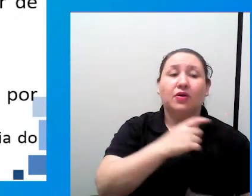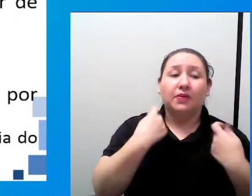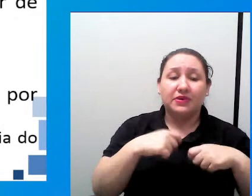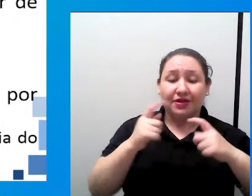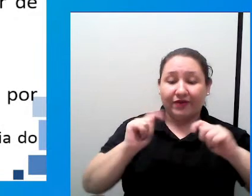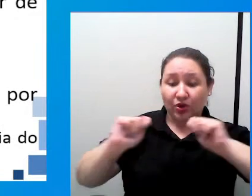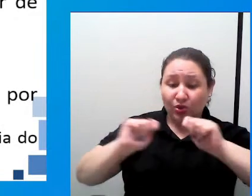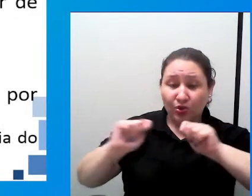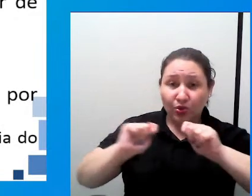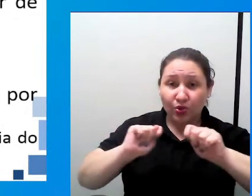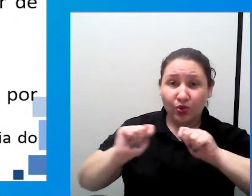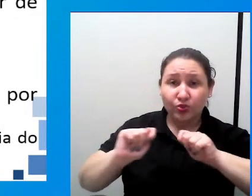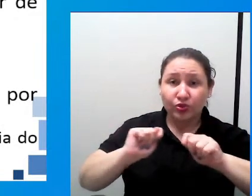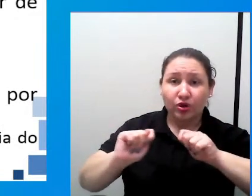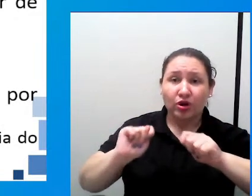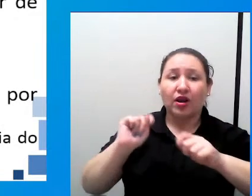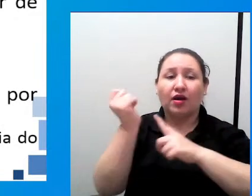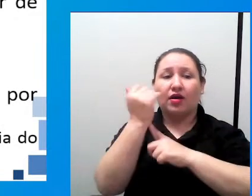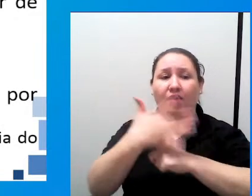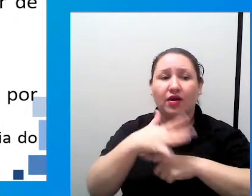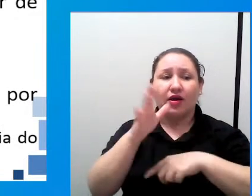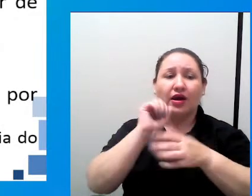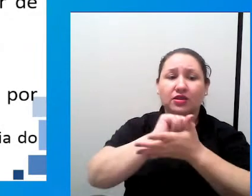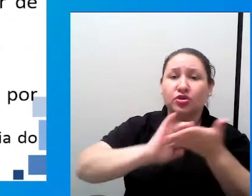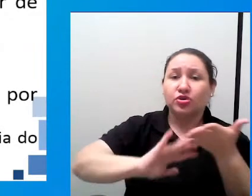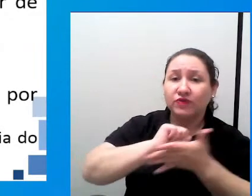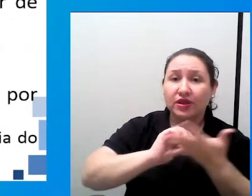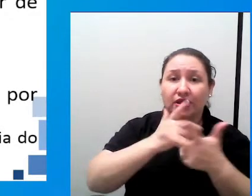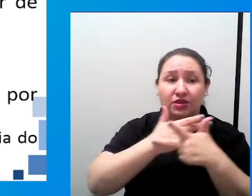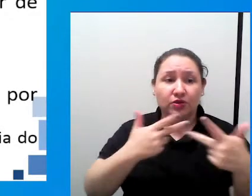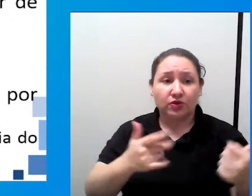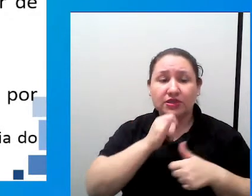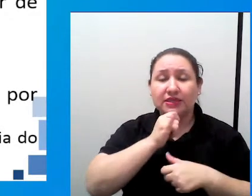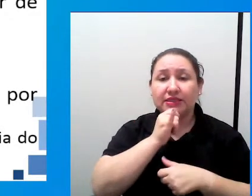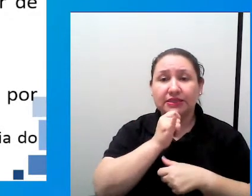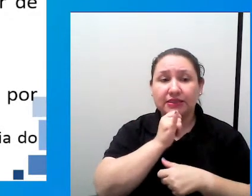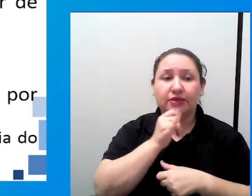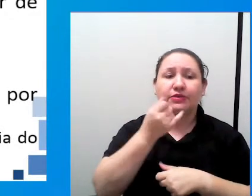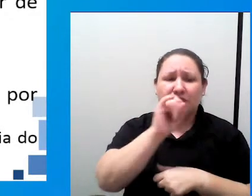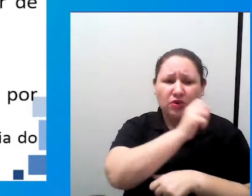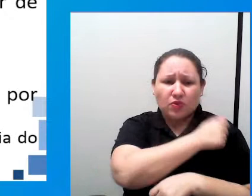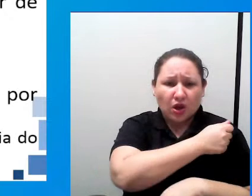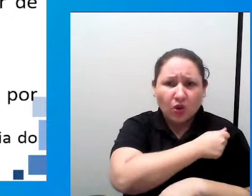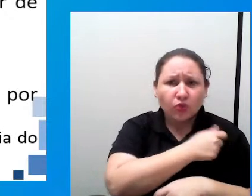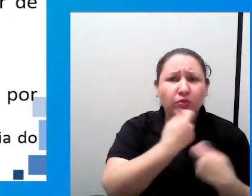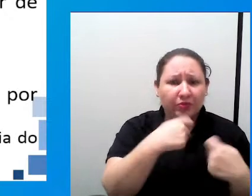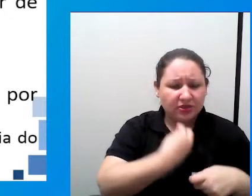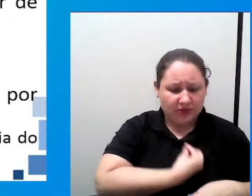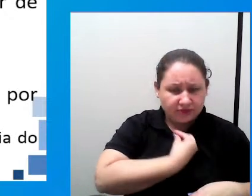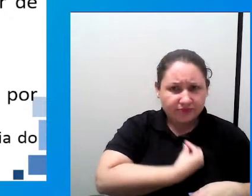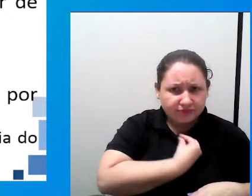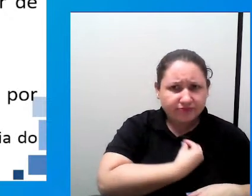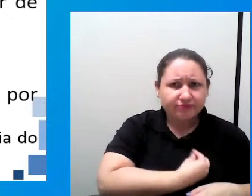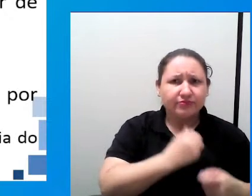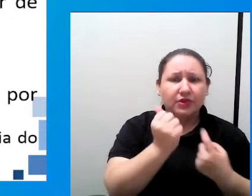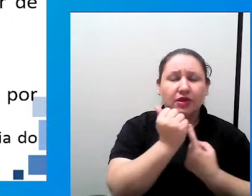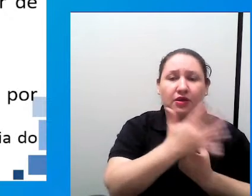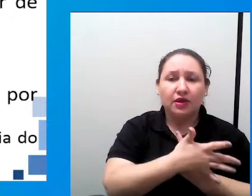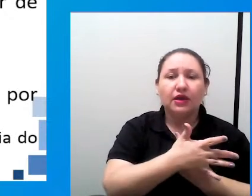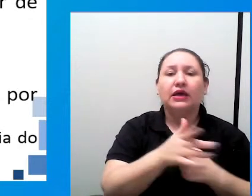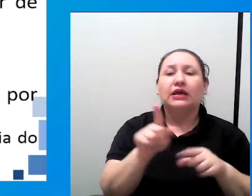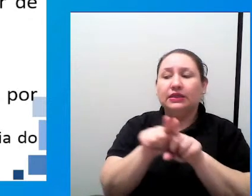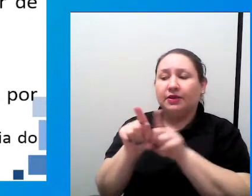atividades realizadas por parte dos alunos, né? Se todos os alunos precisavam participar, e se os professores também